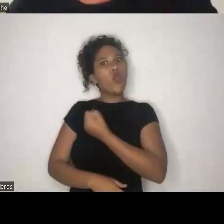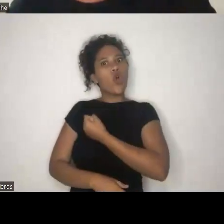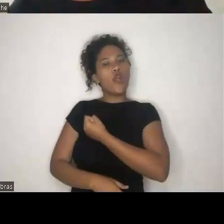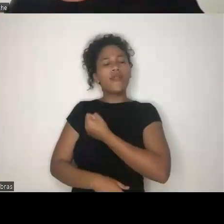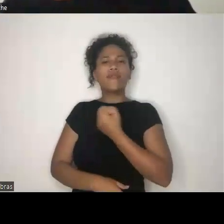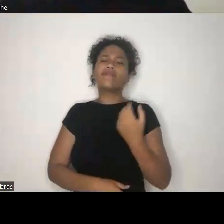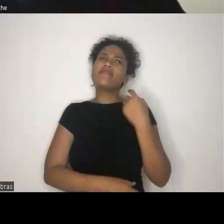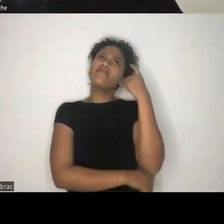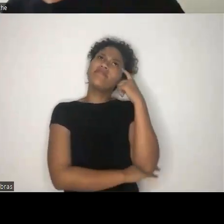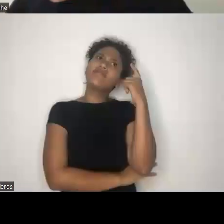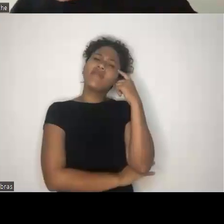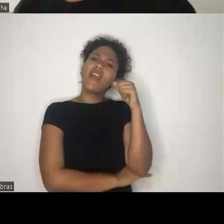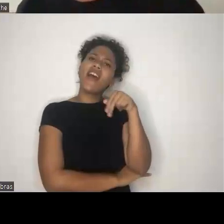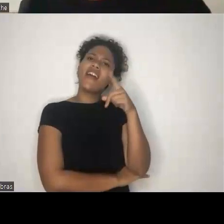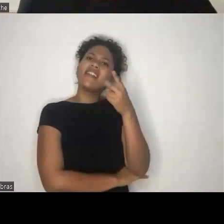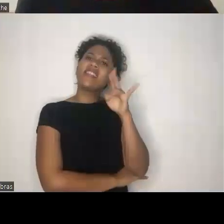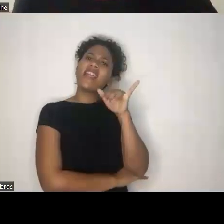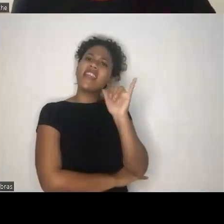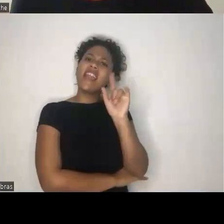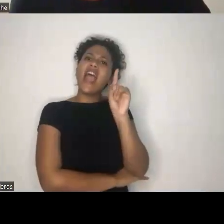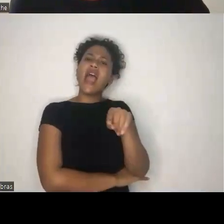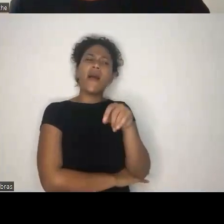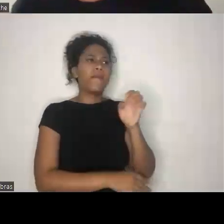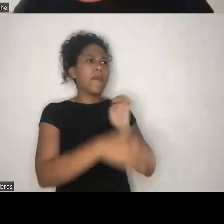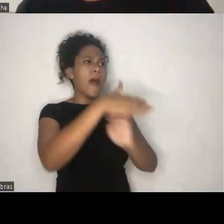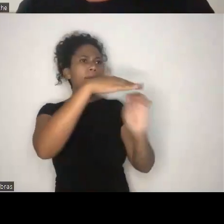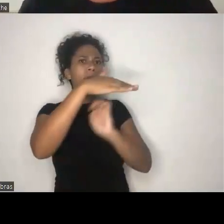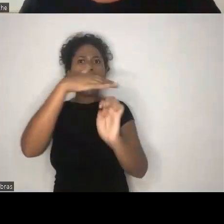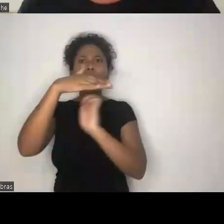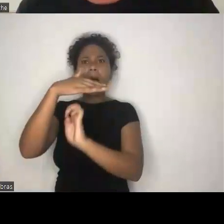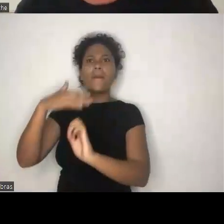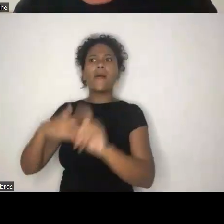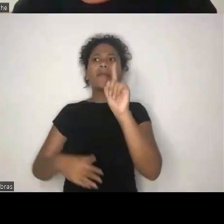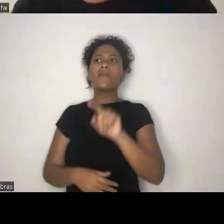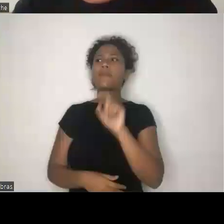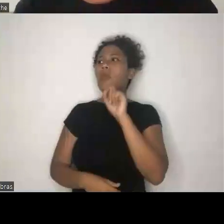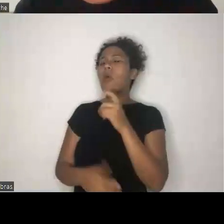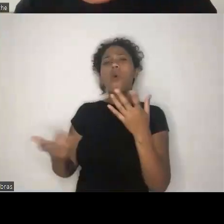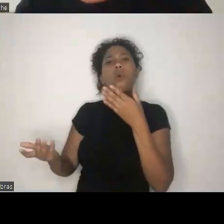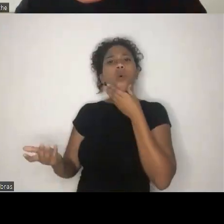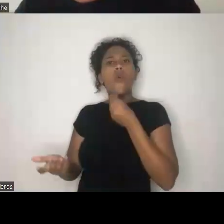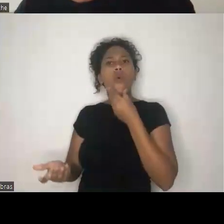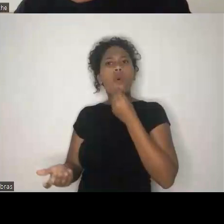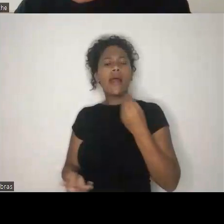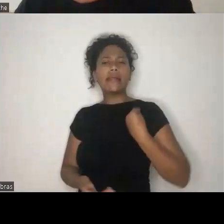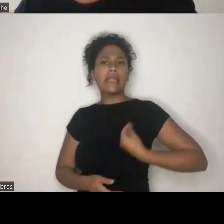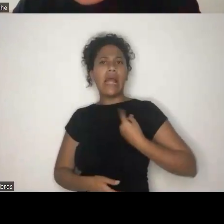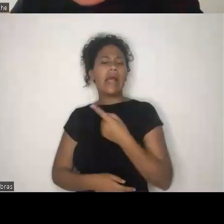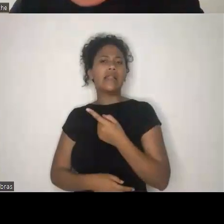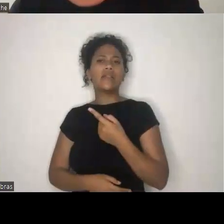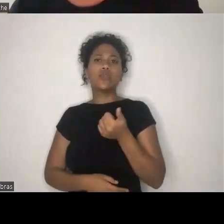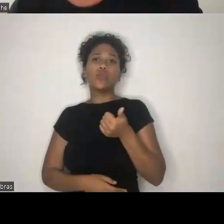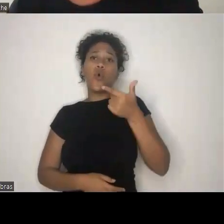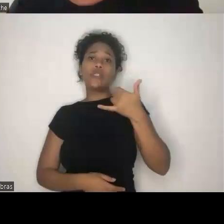Andrei que tá trabalhando para as marcas que tá fazendo tudo isso é um cara que tava ali com 12 anos